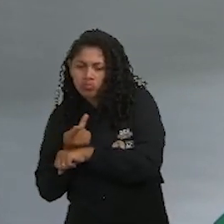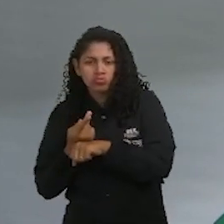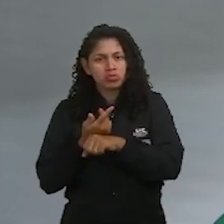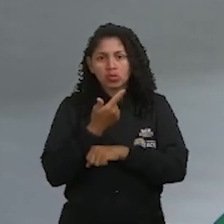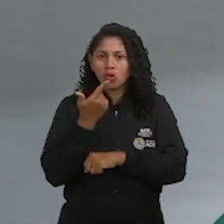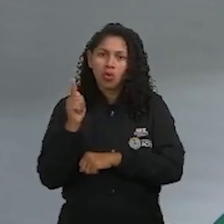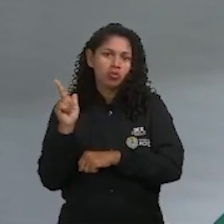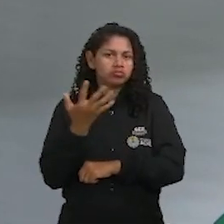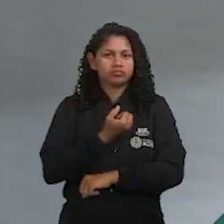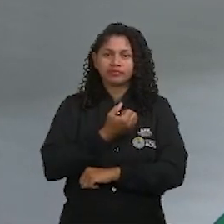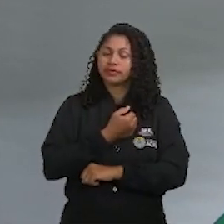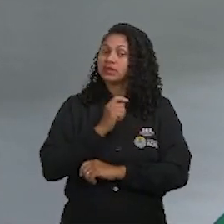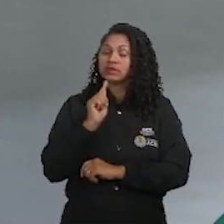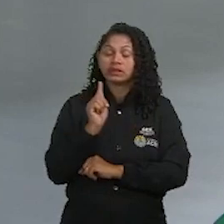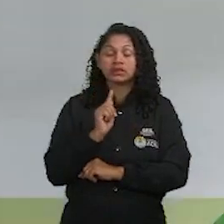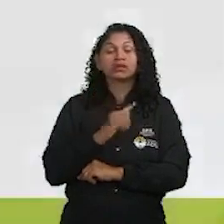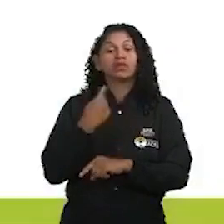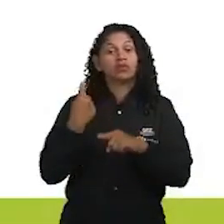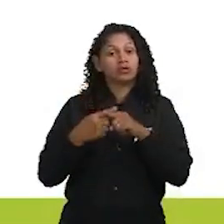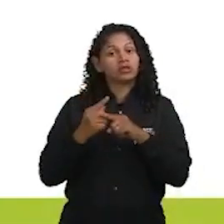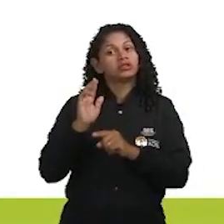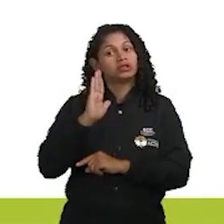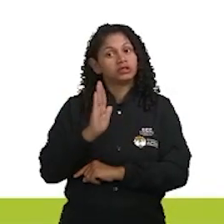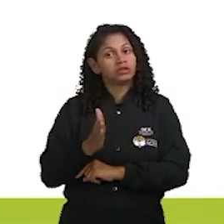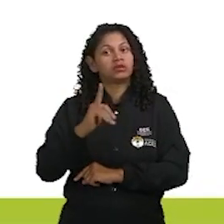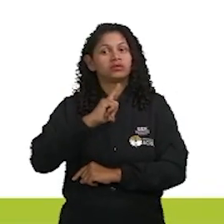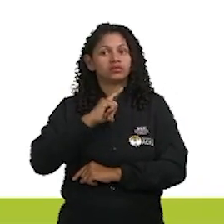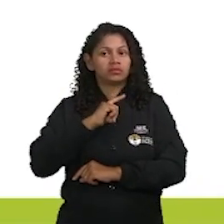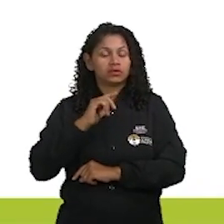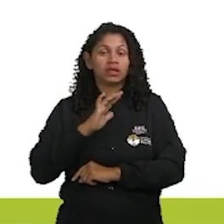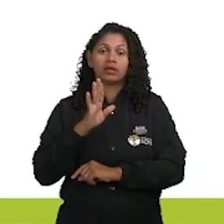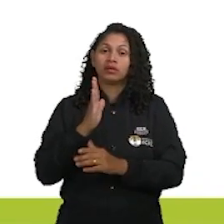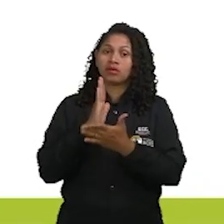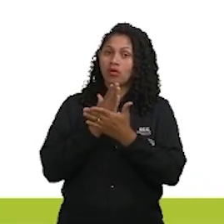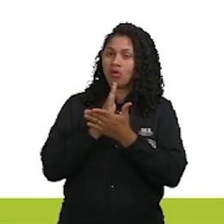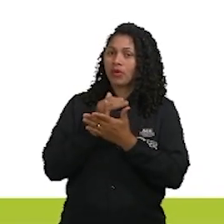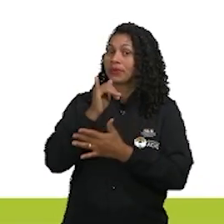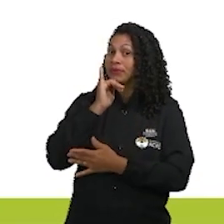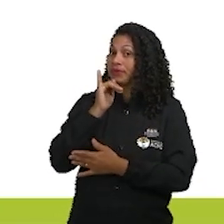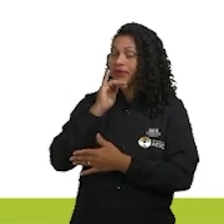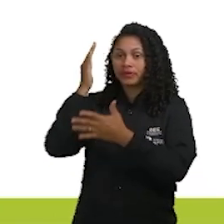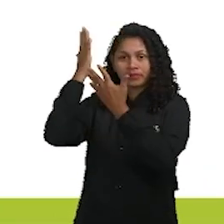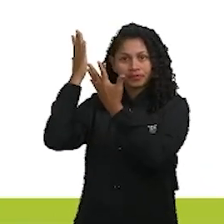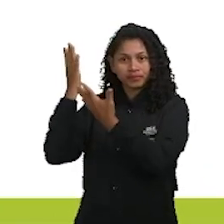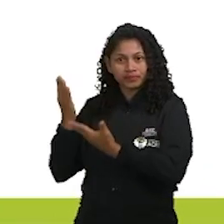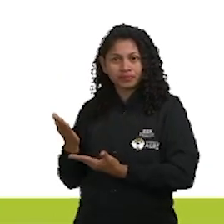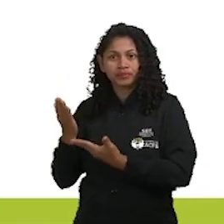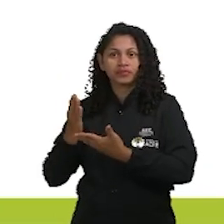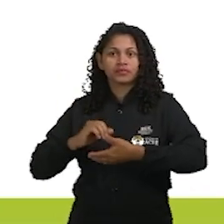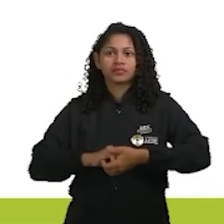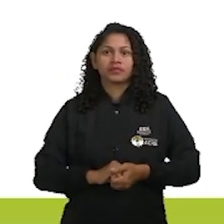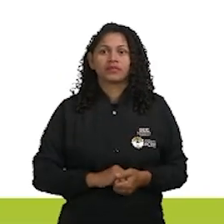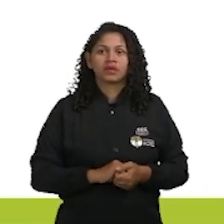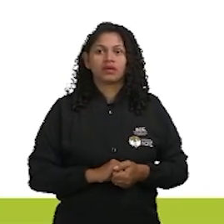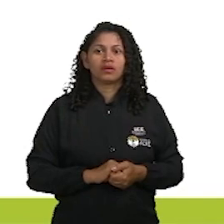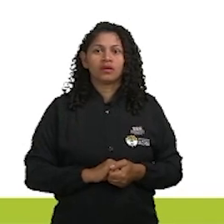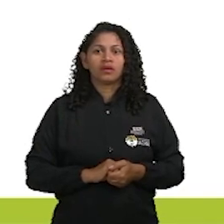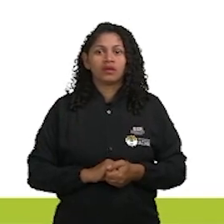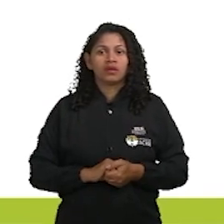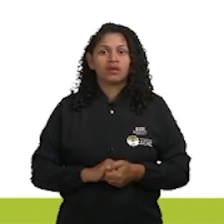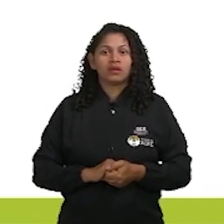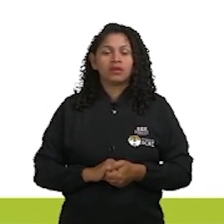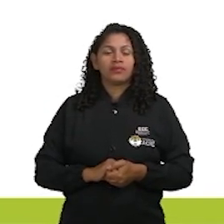já carrega essa carga. Coloquei alguns exemplos para vocês. Metais alcalinos. O que são